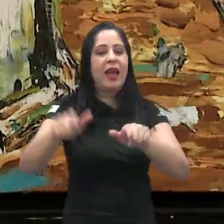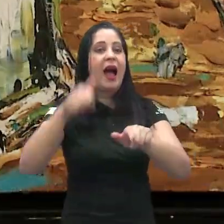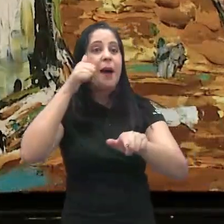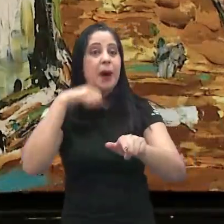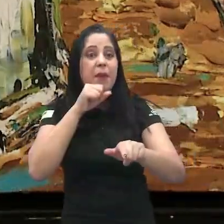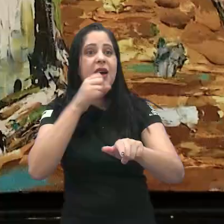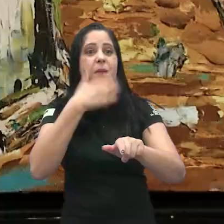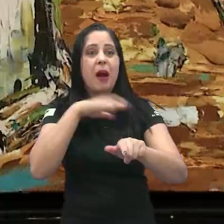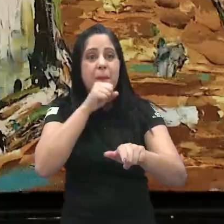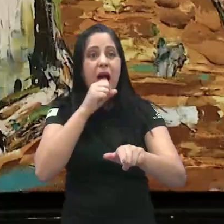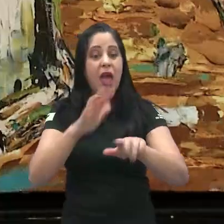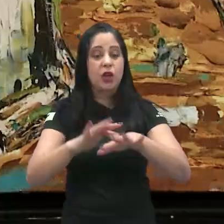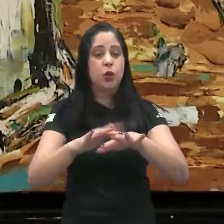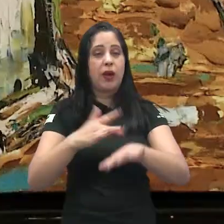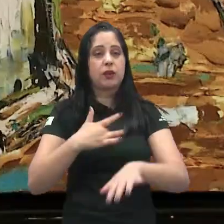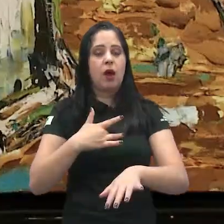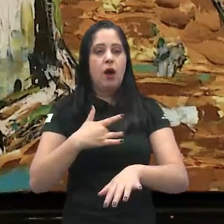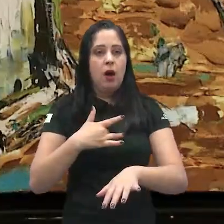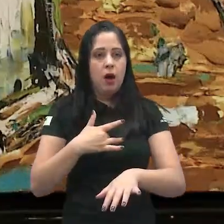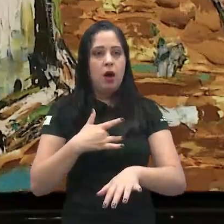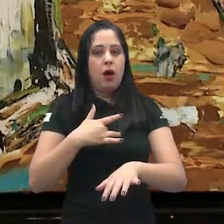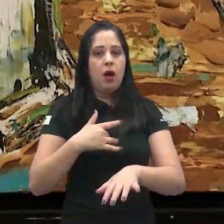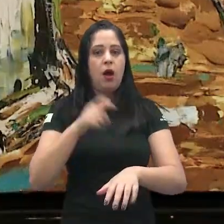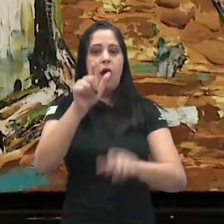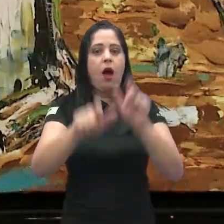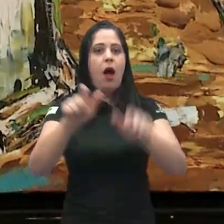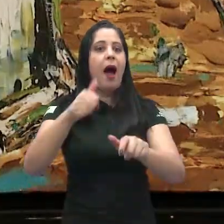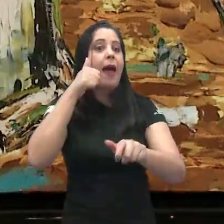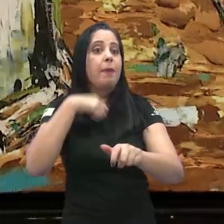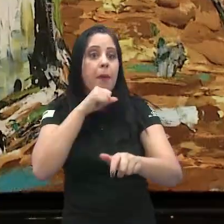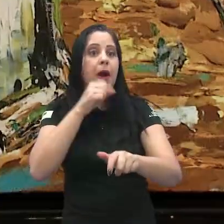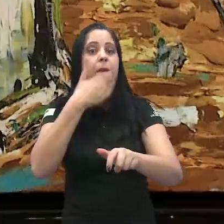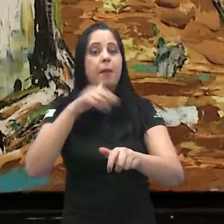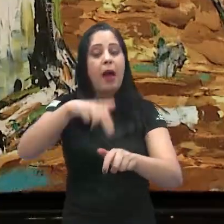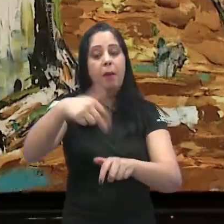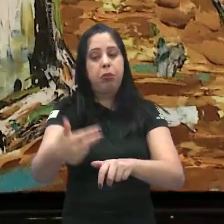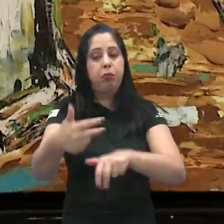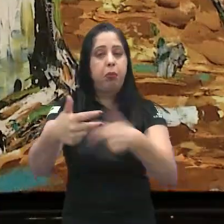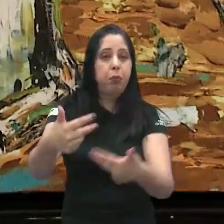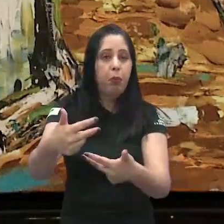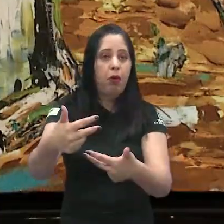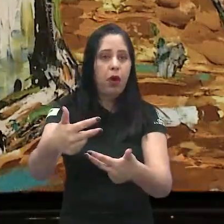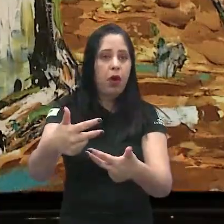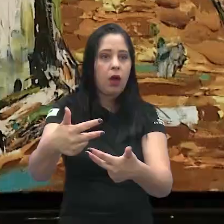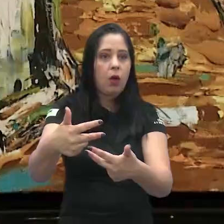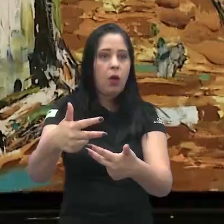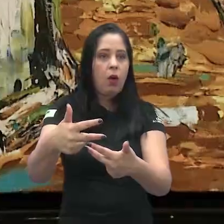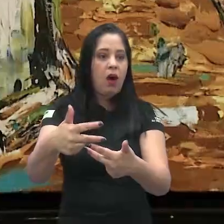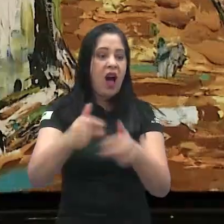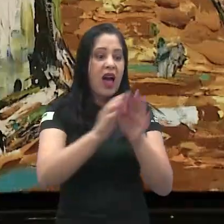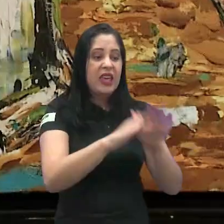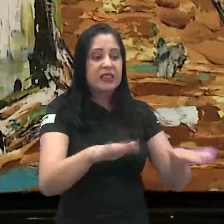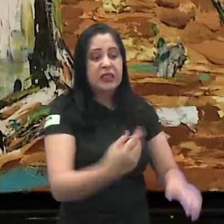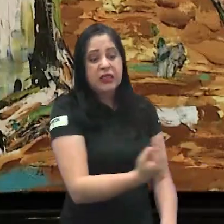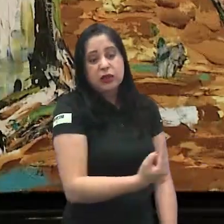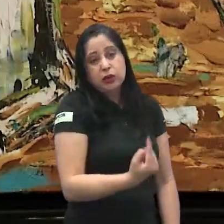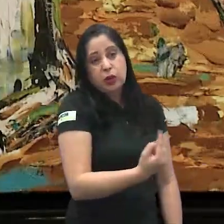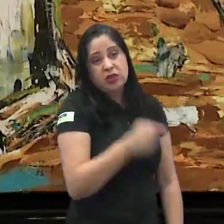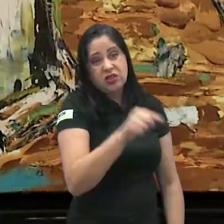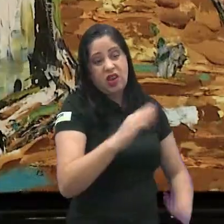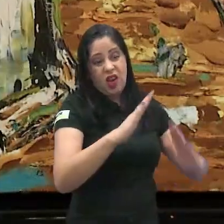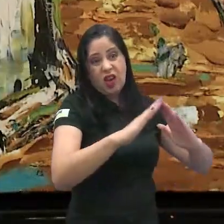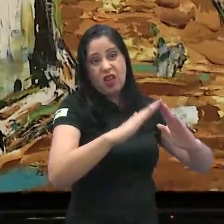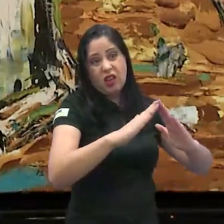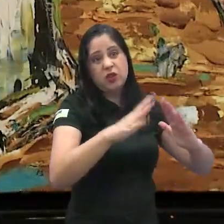mas depois crianças órfãs abandonadas de uma maneira geral, e vindo aqui para brincar com as outras crianças, ou em